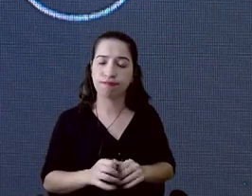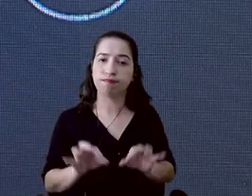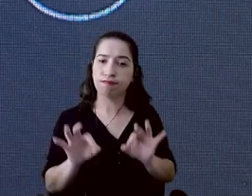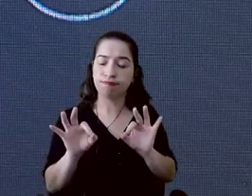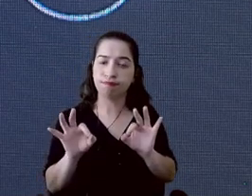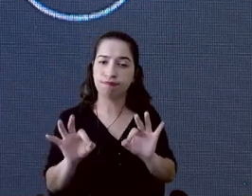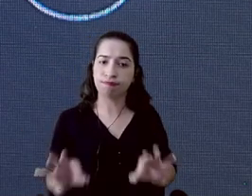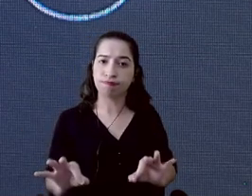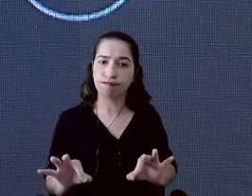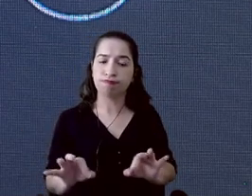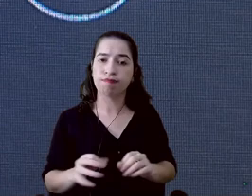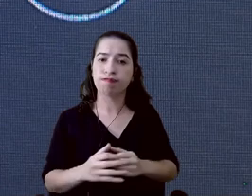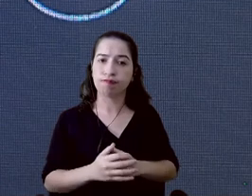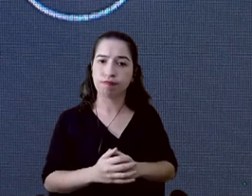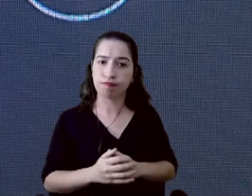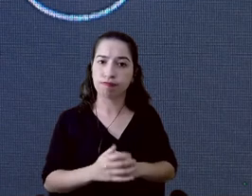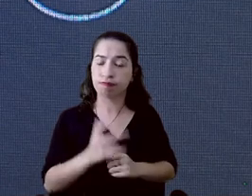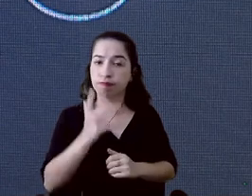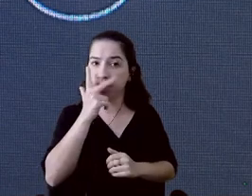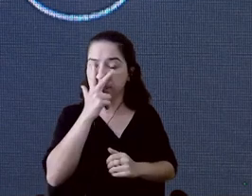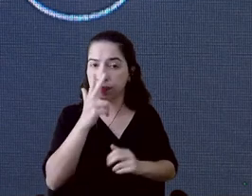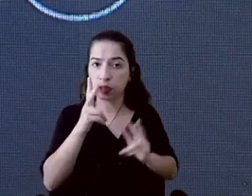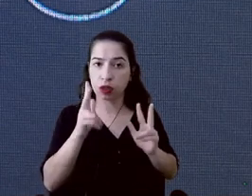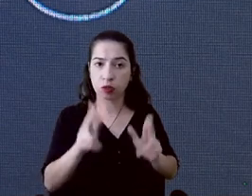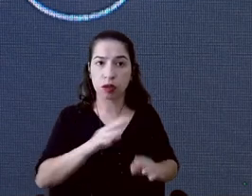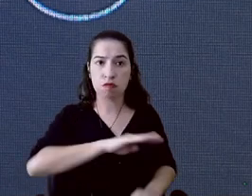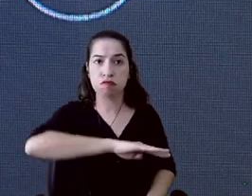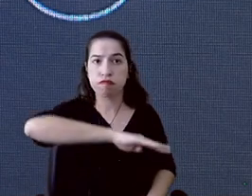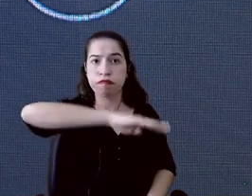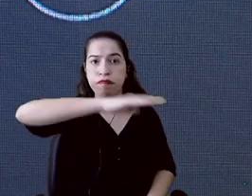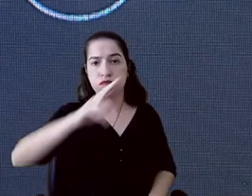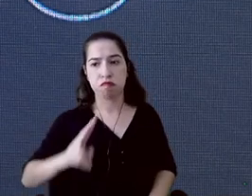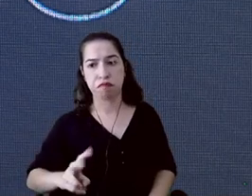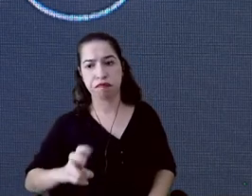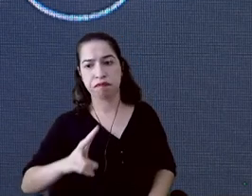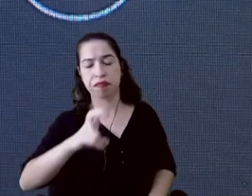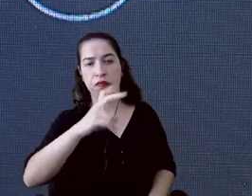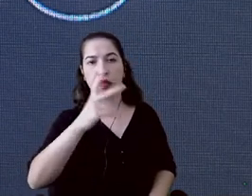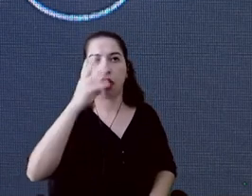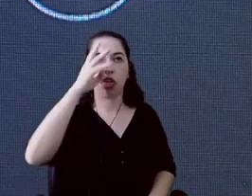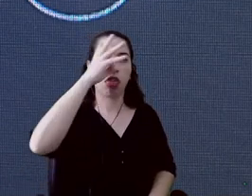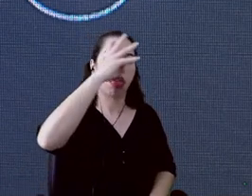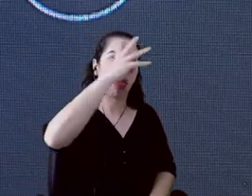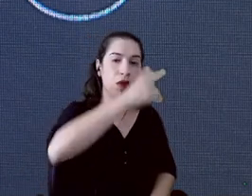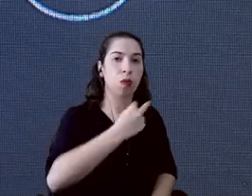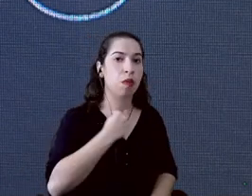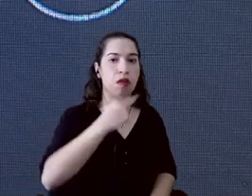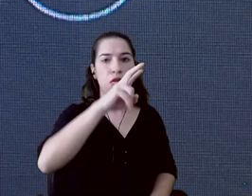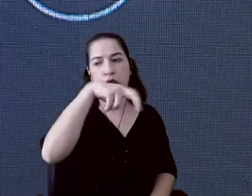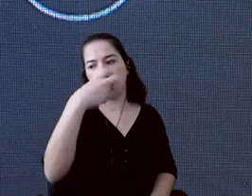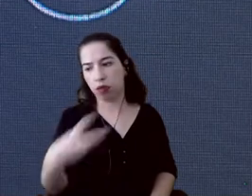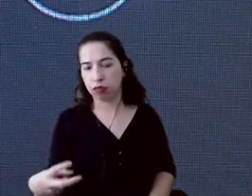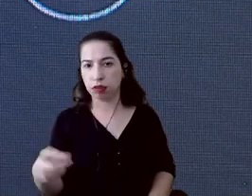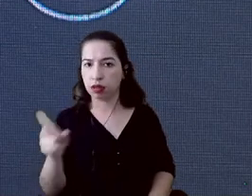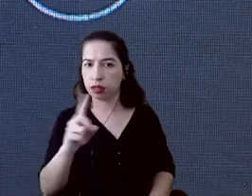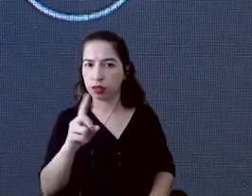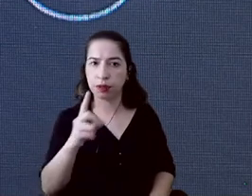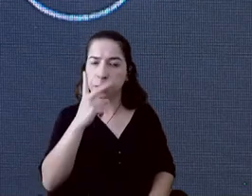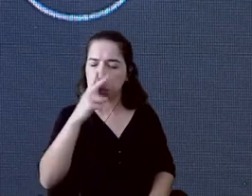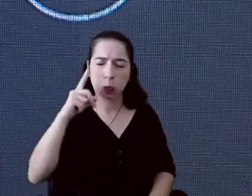caminhada morro acima né você não pode se distrair se não ficar escorrega então é sempre todo dia um pouquinho tem que ir subindo